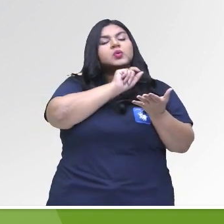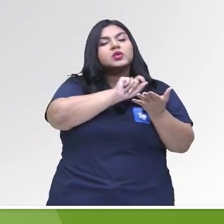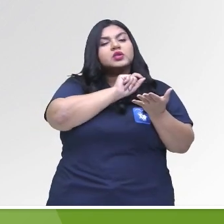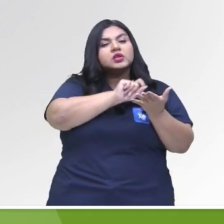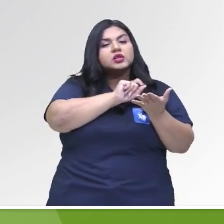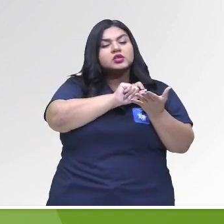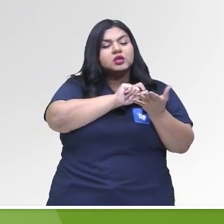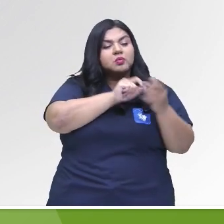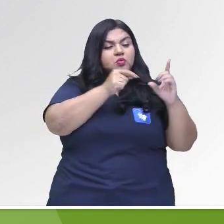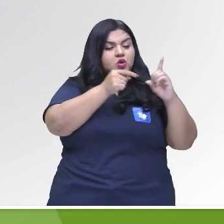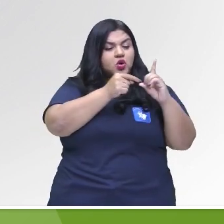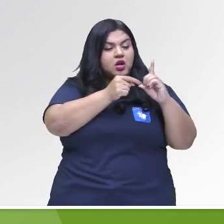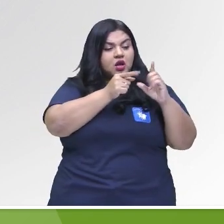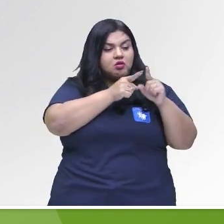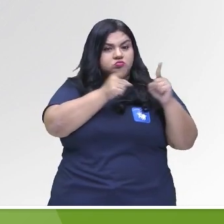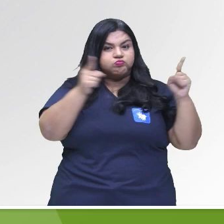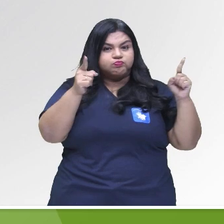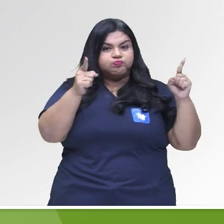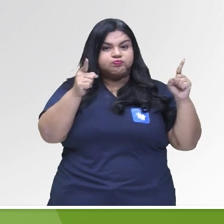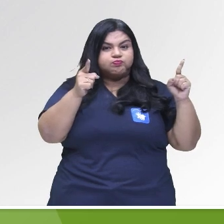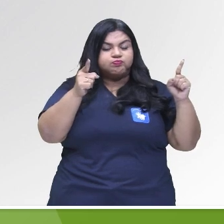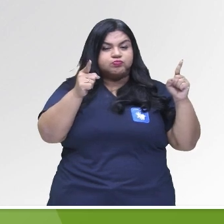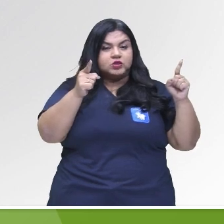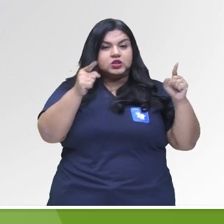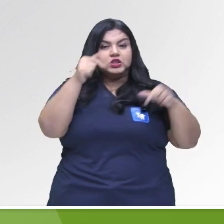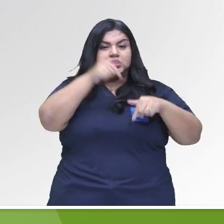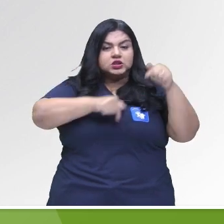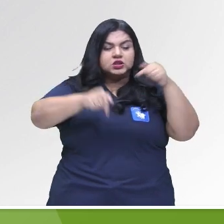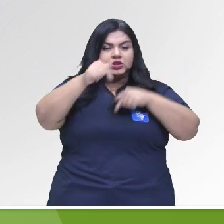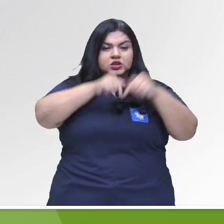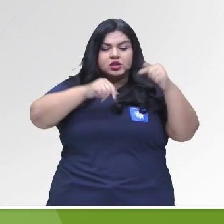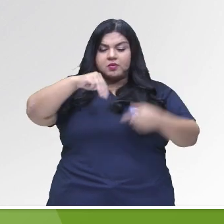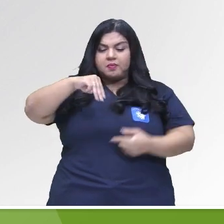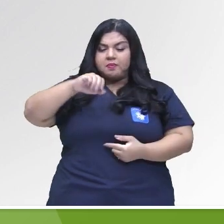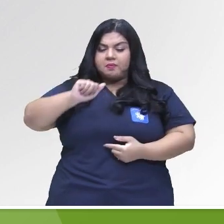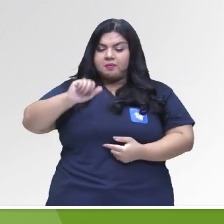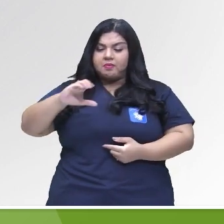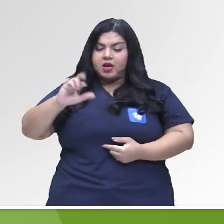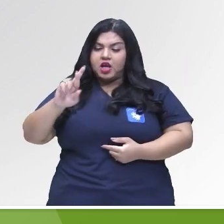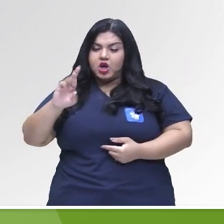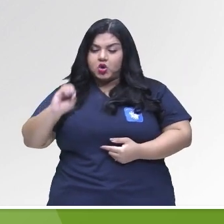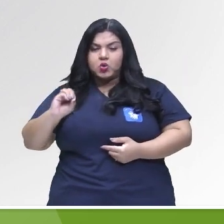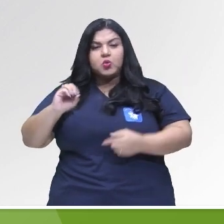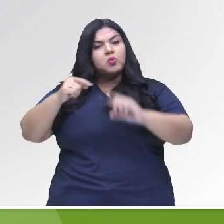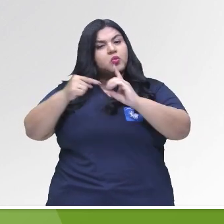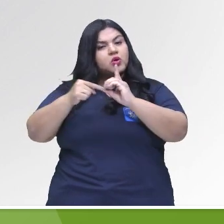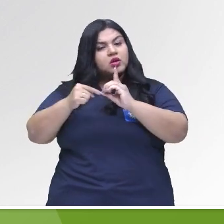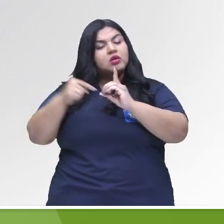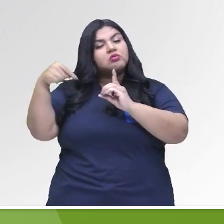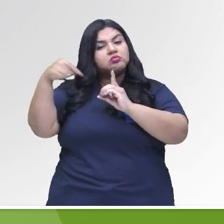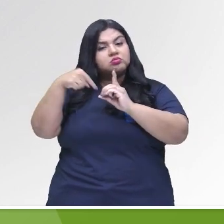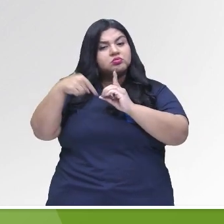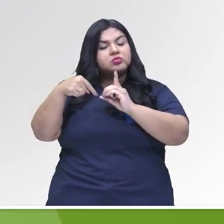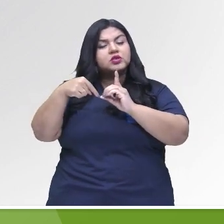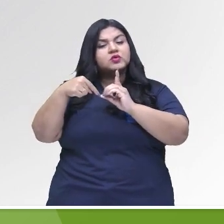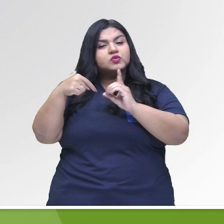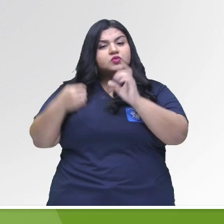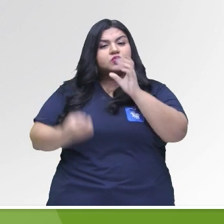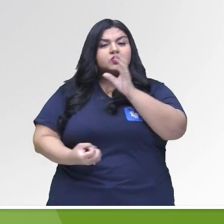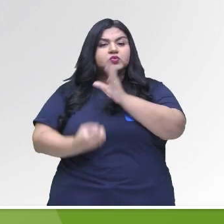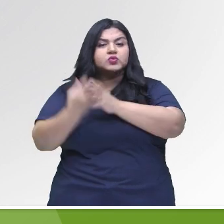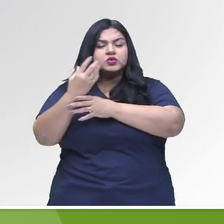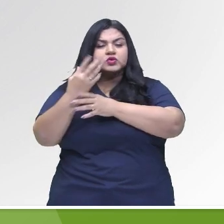que uma molécula grande, que aqui na química é chamada de macromolécula, tá? E essa macromolécula é formada